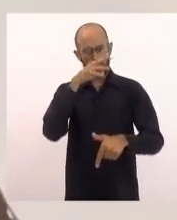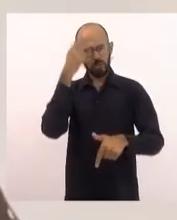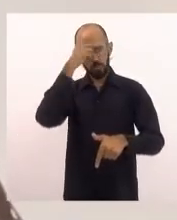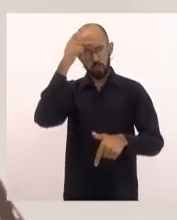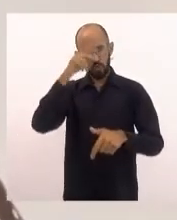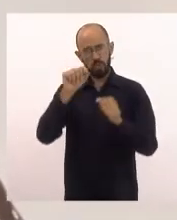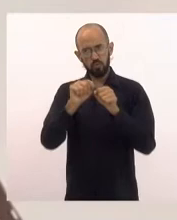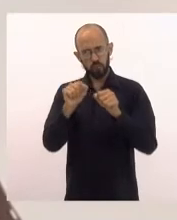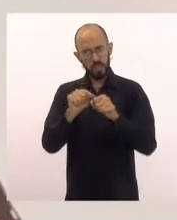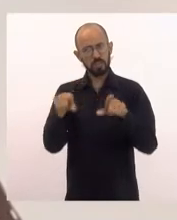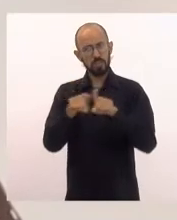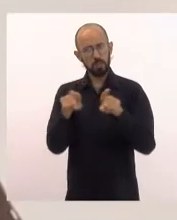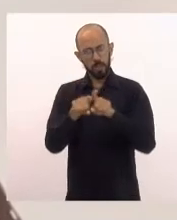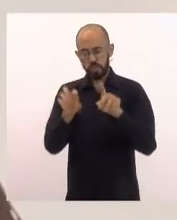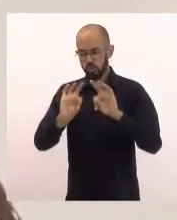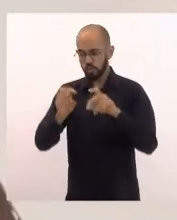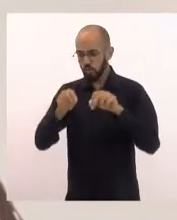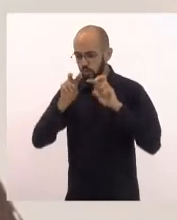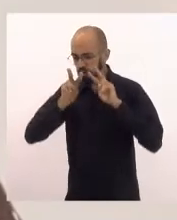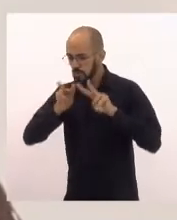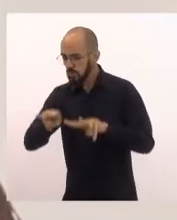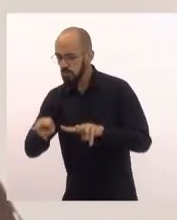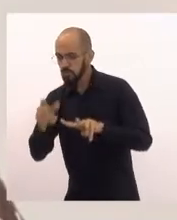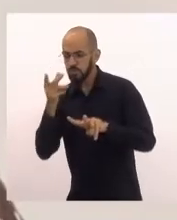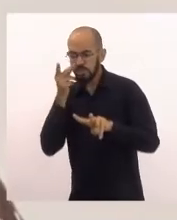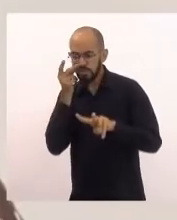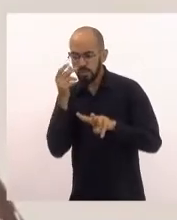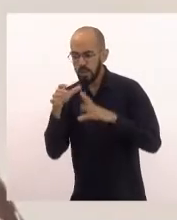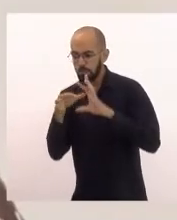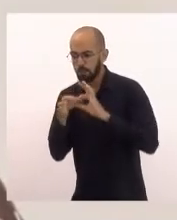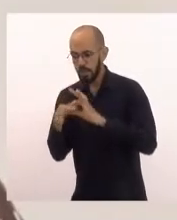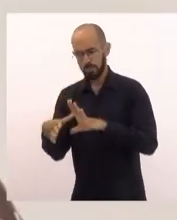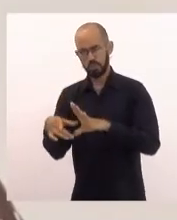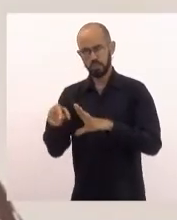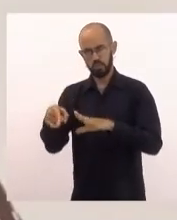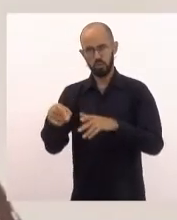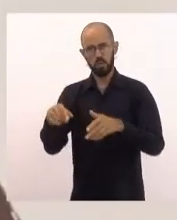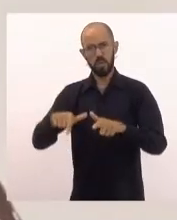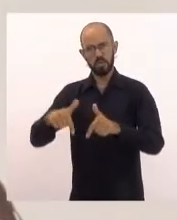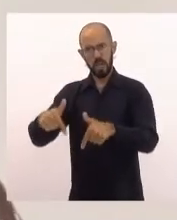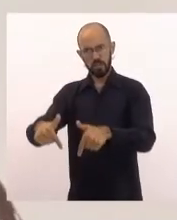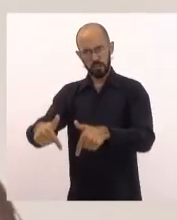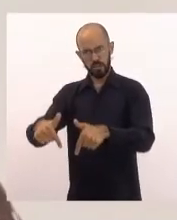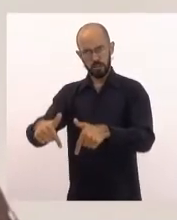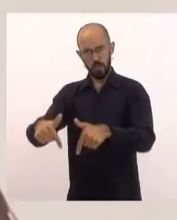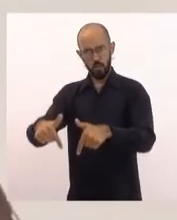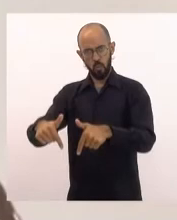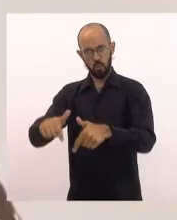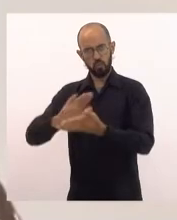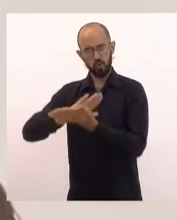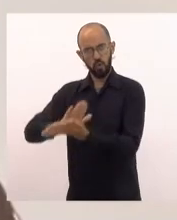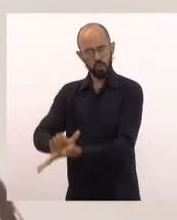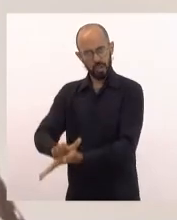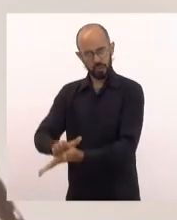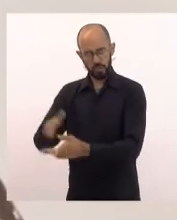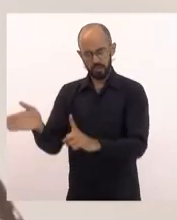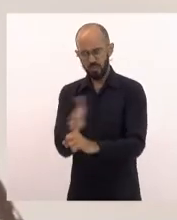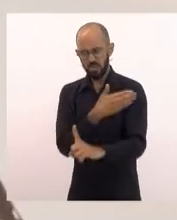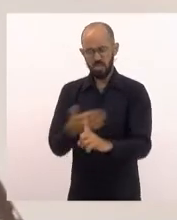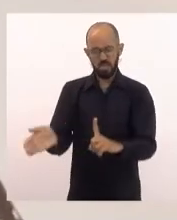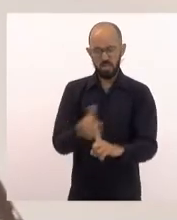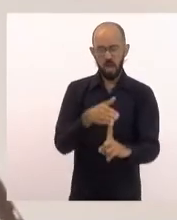e daqueles que presenciaram e permitiram esse ato cruel de espancamento até a morte.